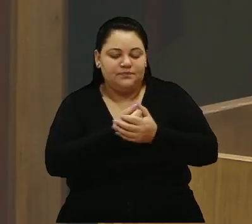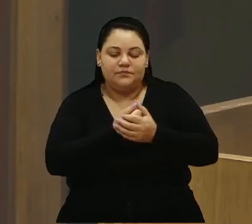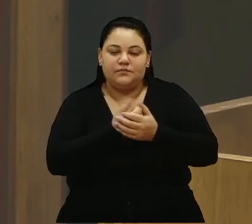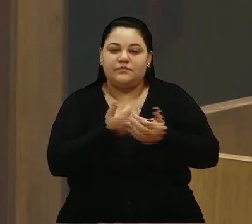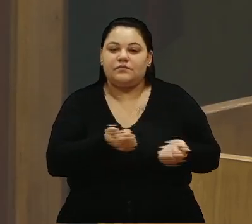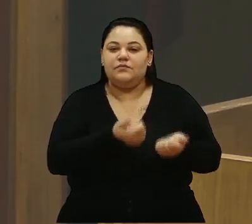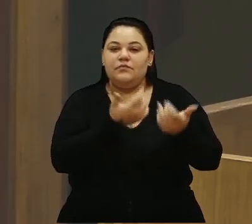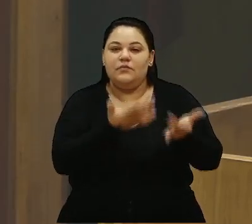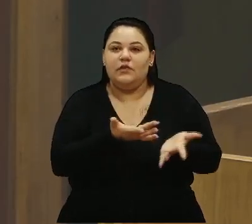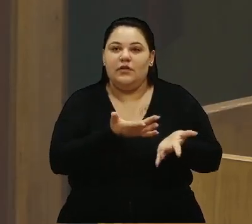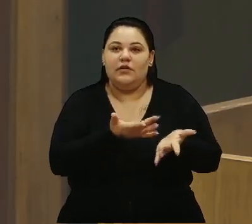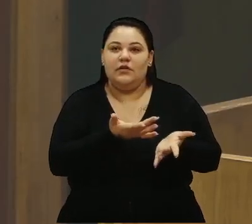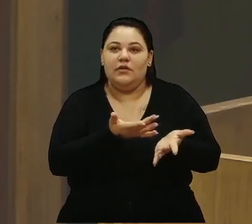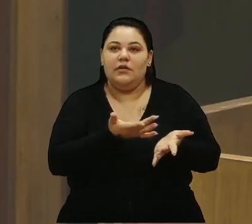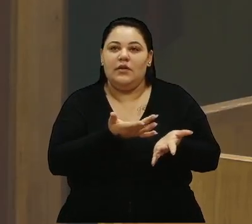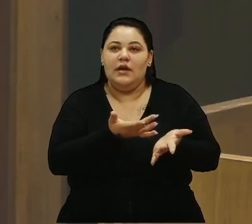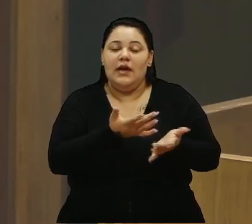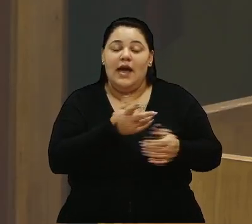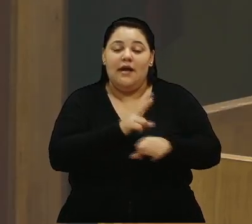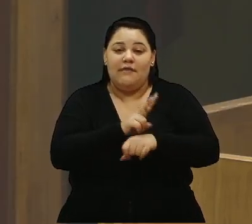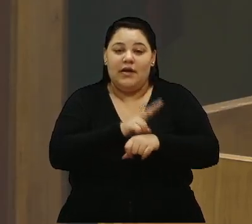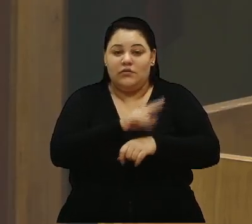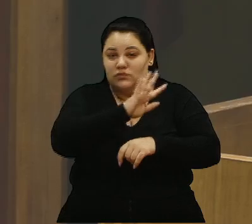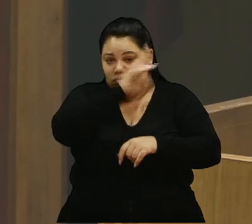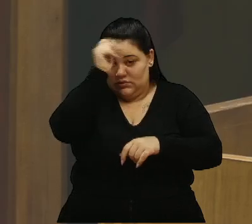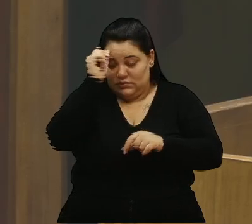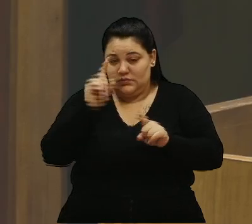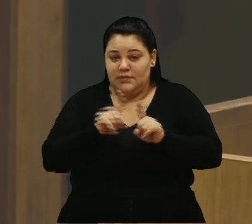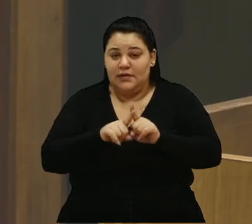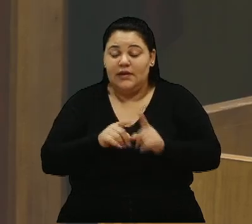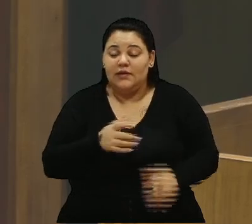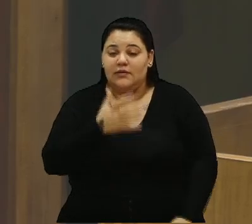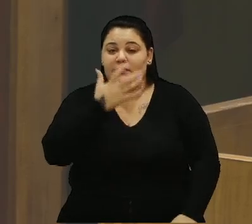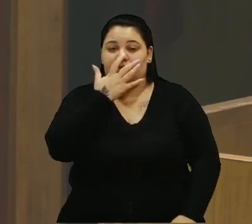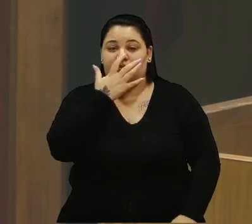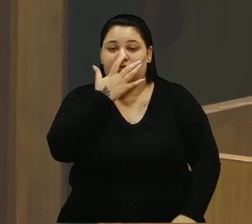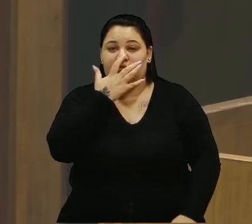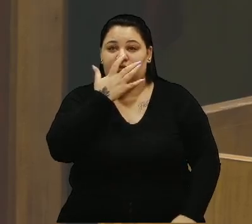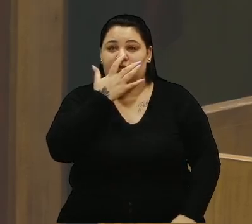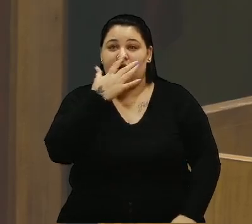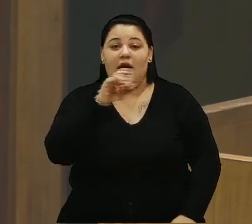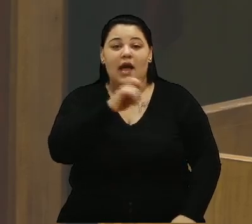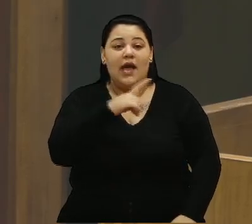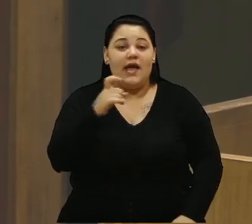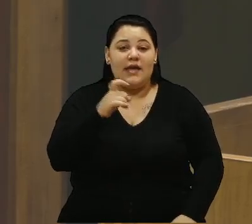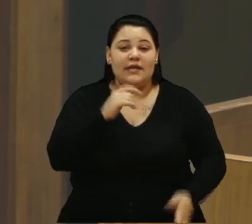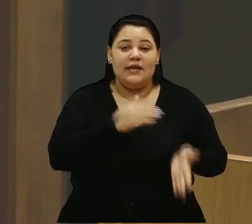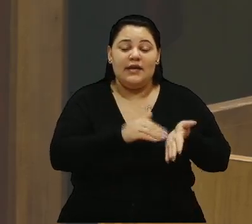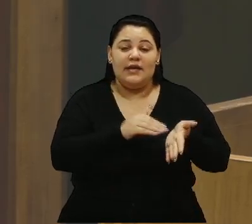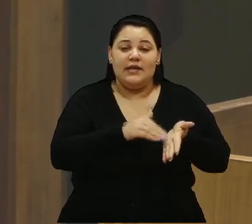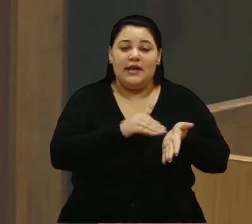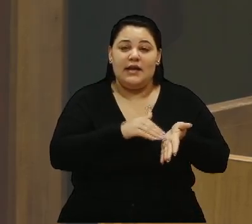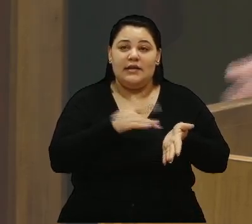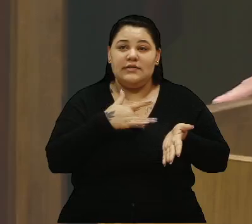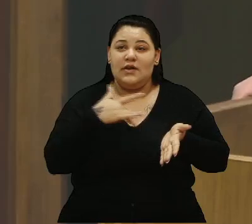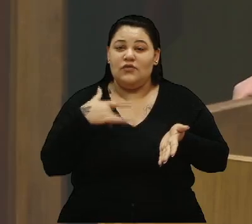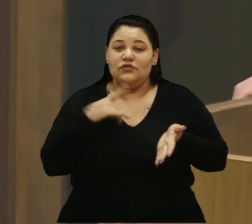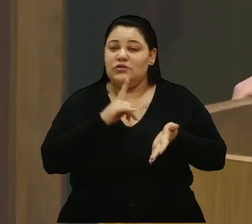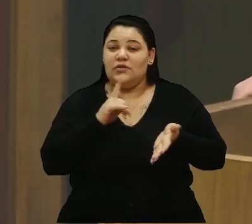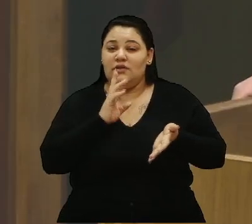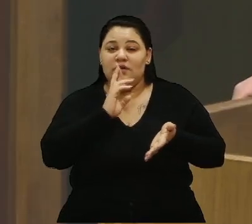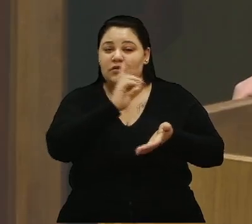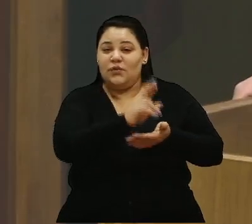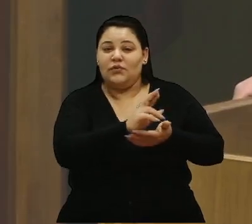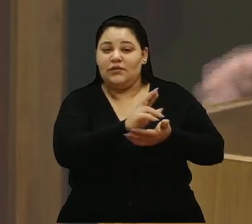ofertar essas vagas ao município, e, pasmem, a ex-secretária da Saúde, hoje adjunta, não deu retorno ao